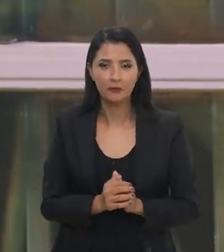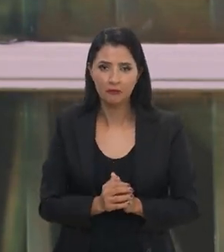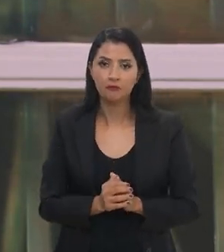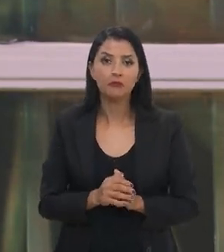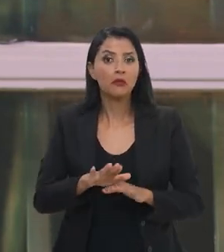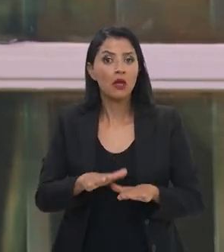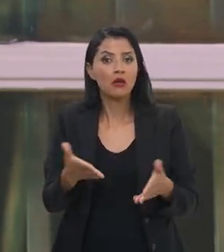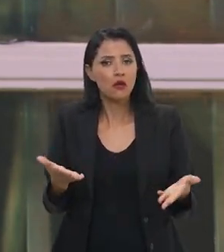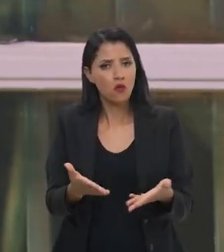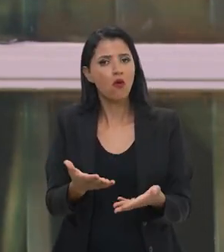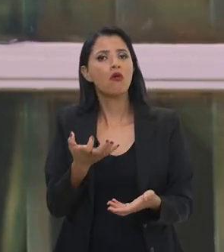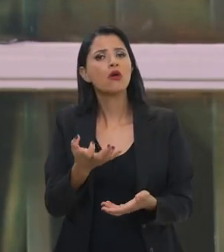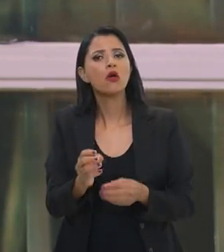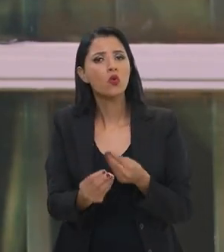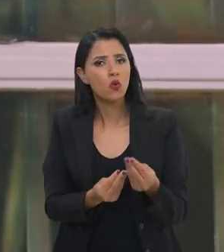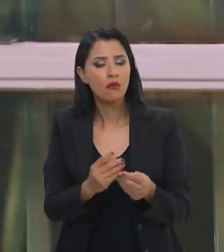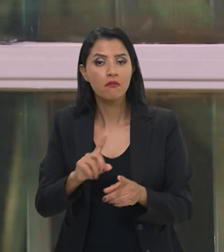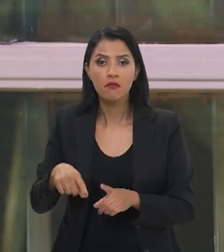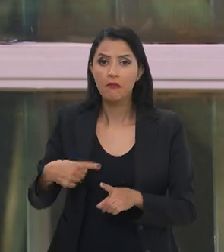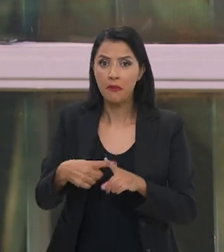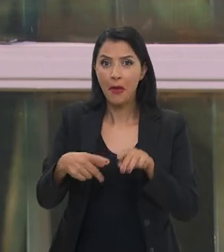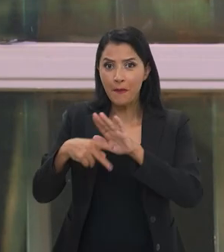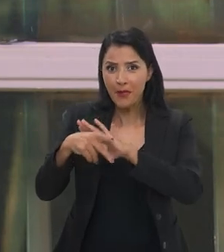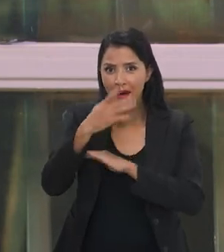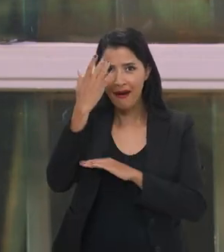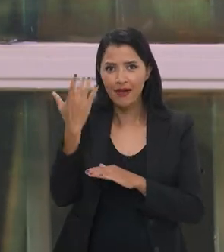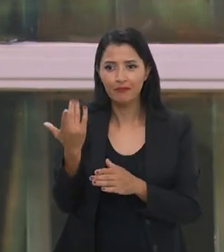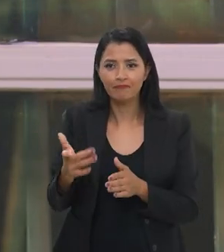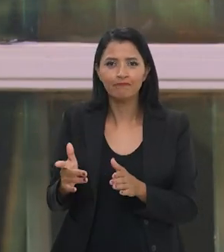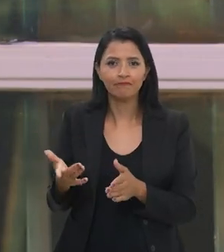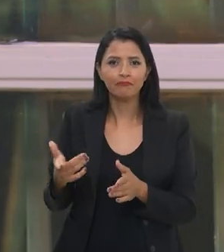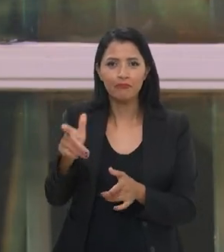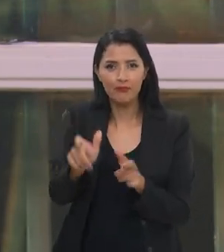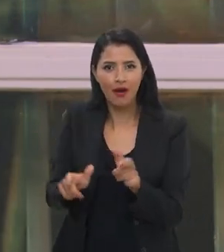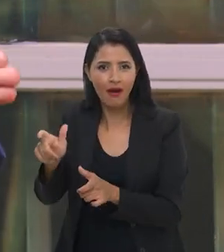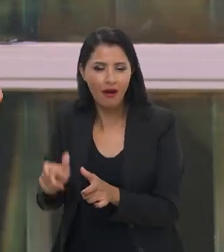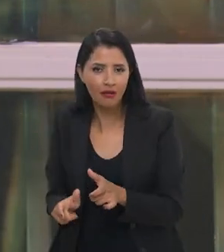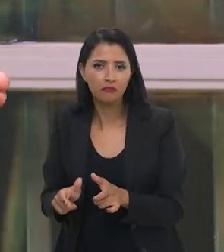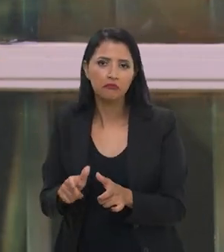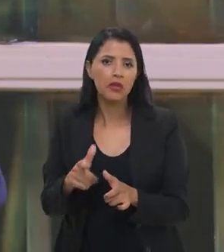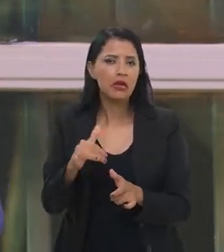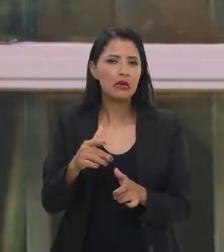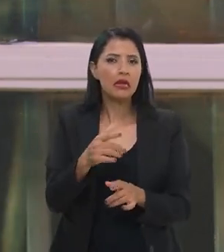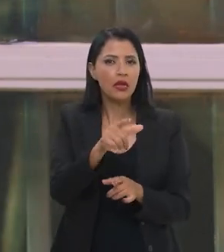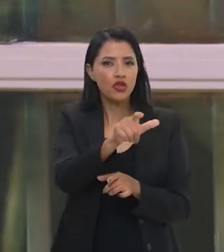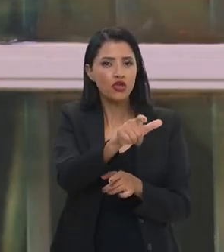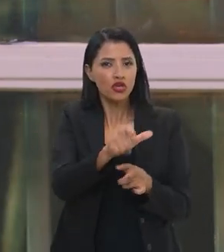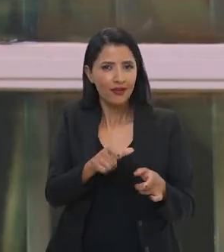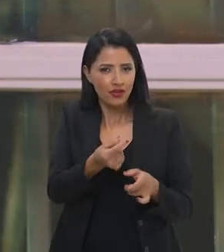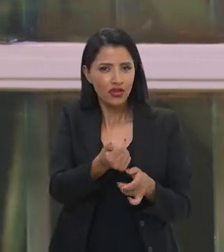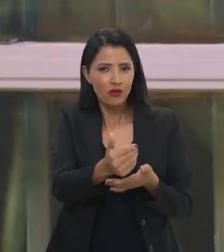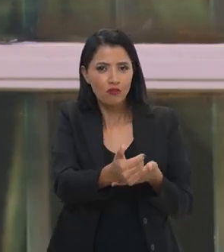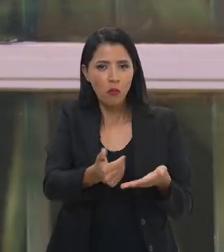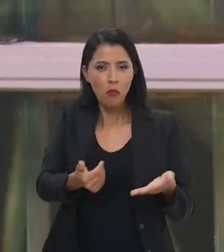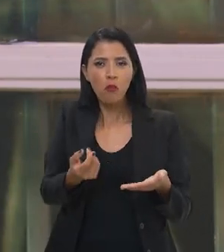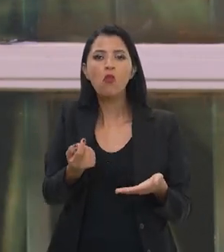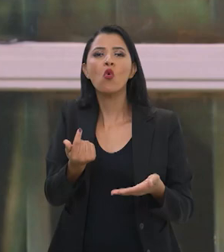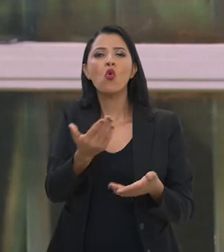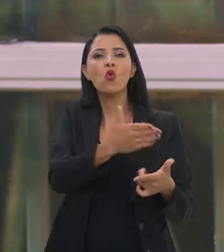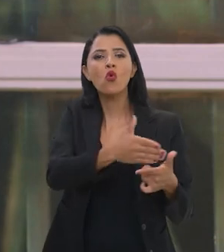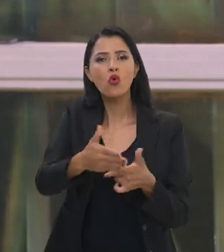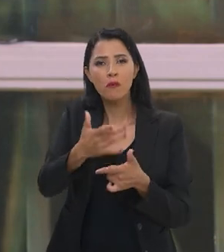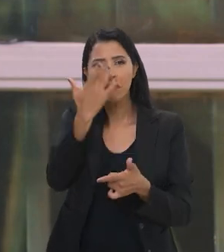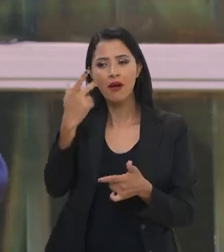Ei agora a gente quer que a lei de ser para os pequenos e se a gente destinar uma fatia desse dinheiro